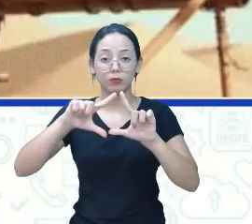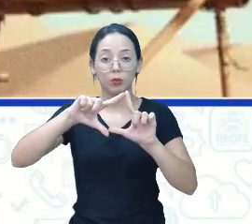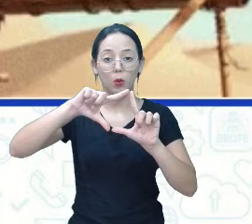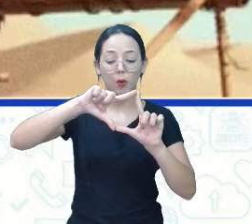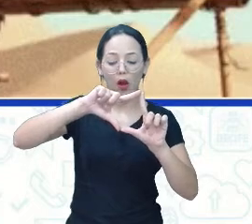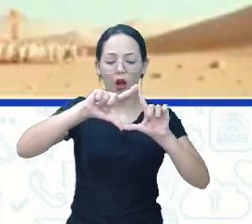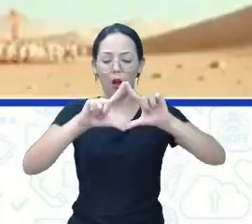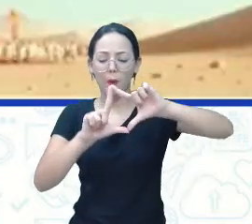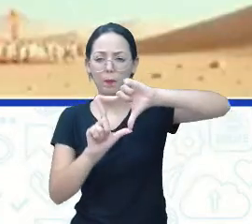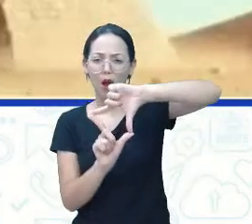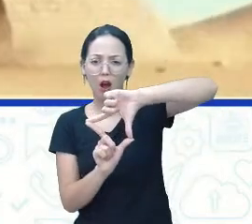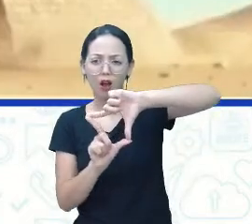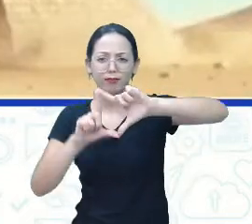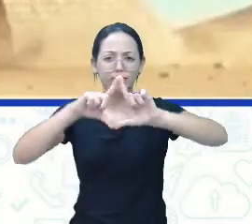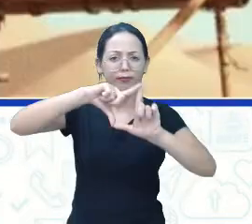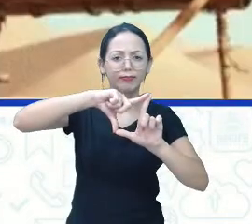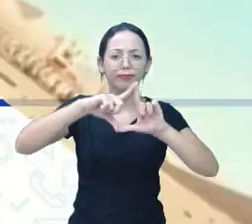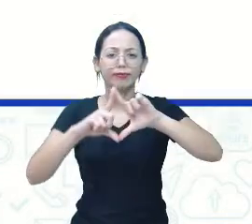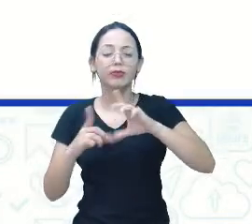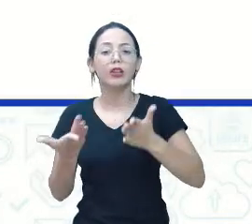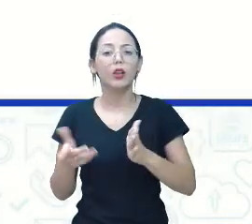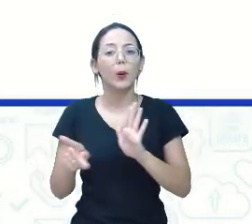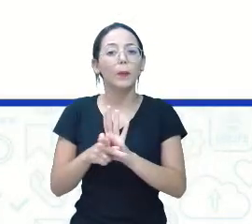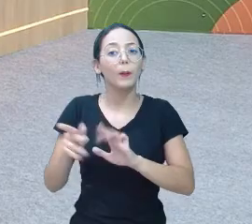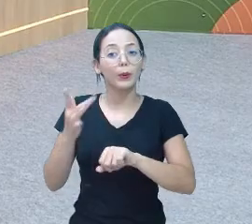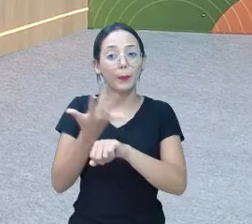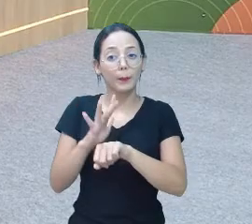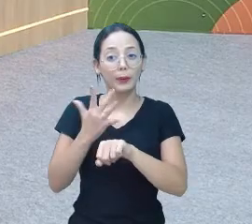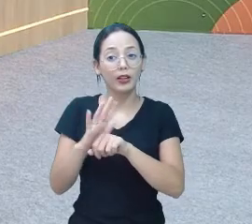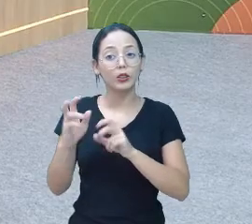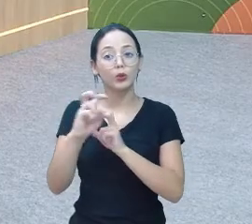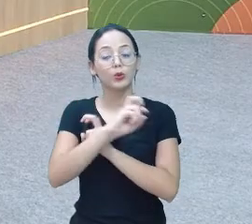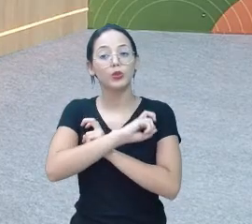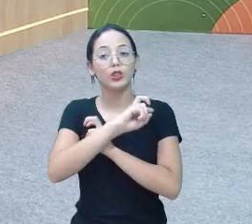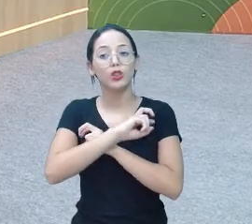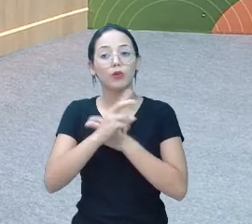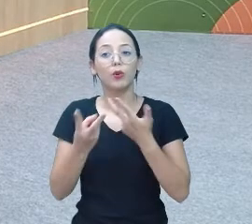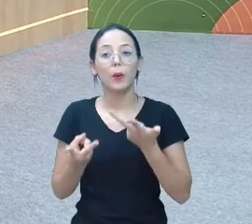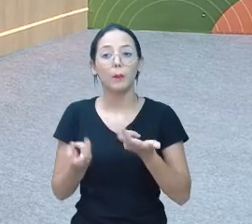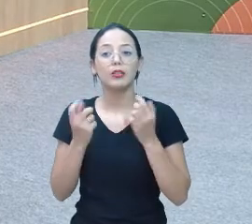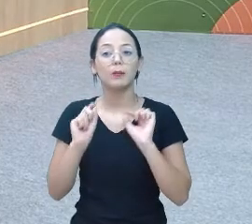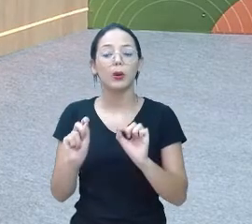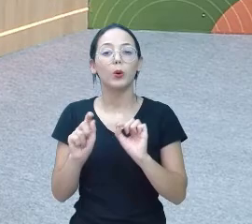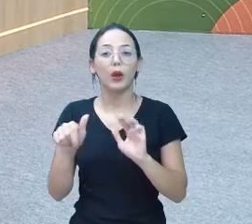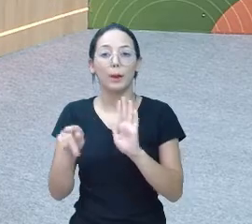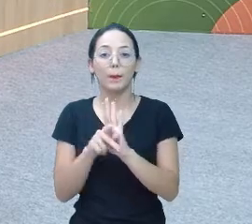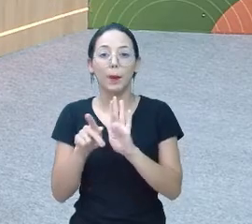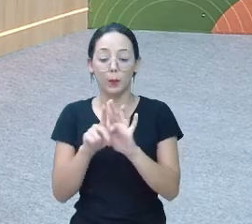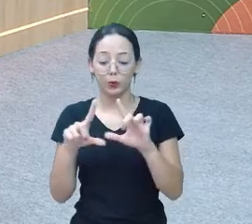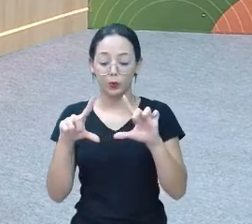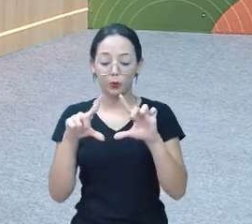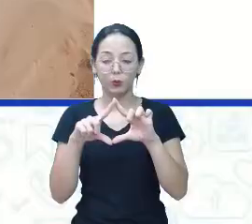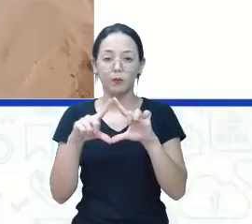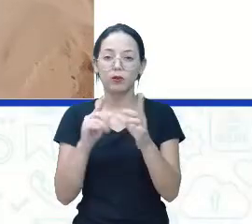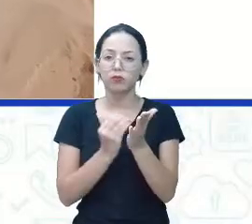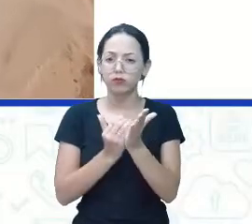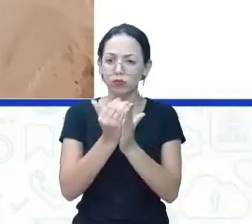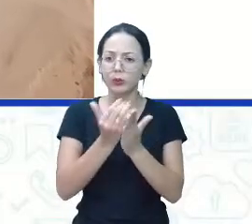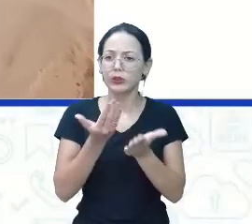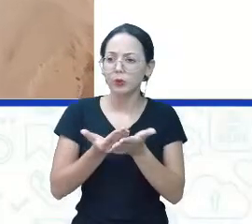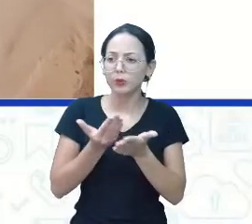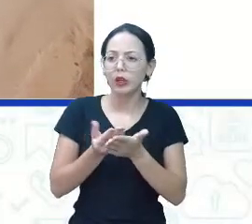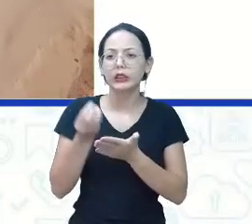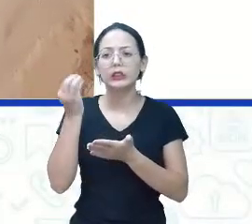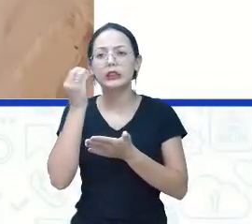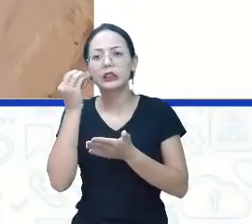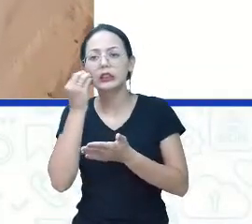a pirâmide, ou seja, na prática dos egípcios, a gente vai perceber que essas pirâmides que a gente iniciou a aula